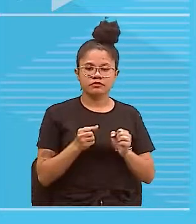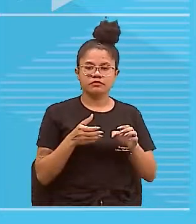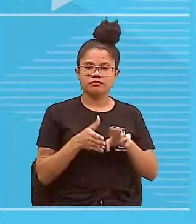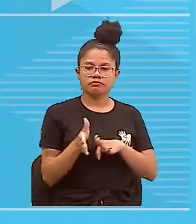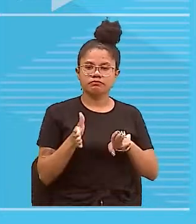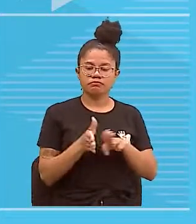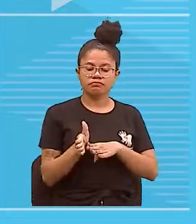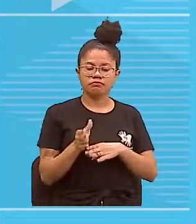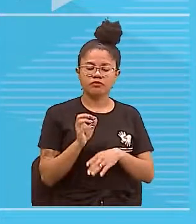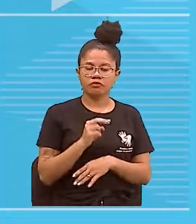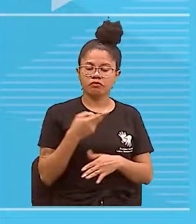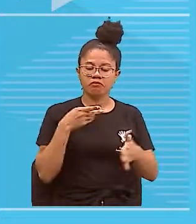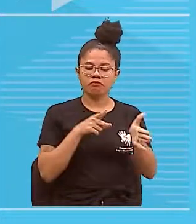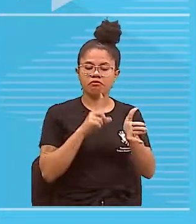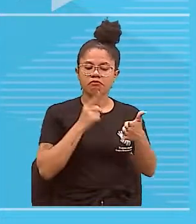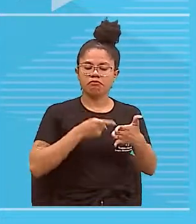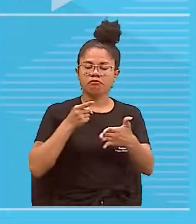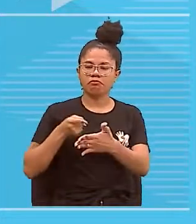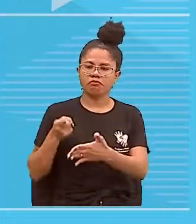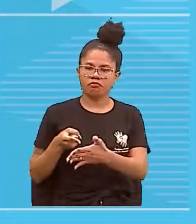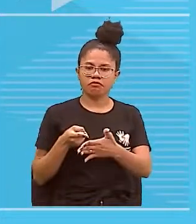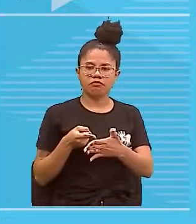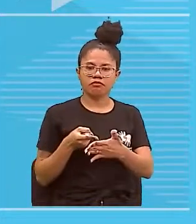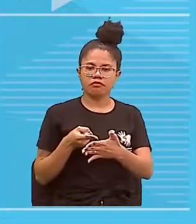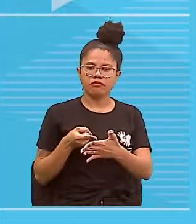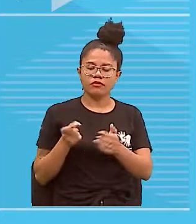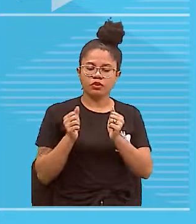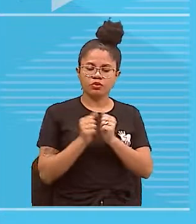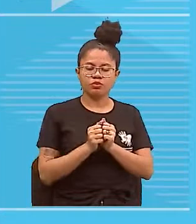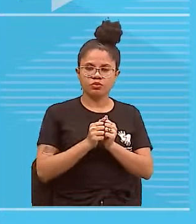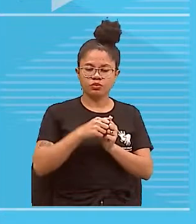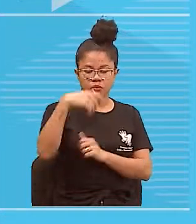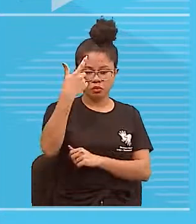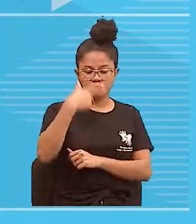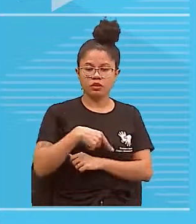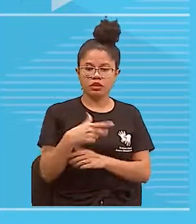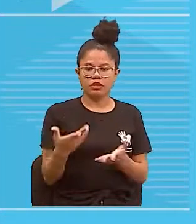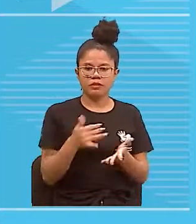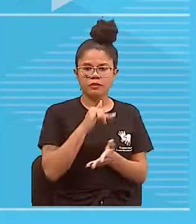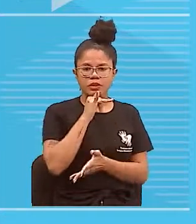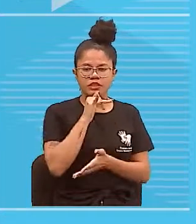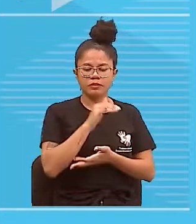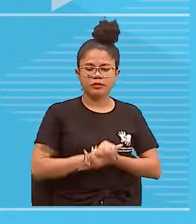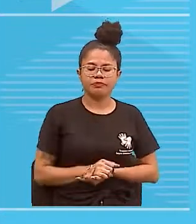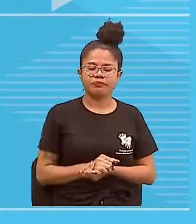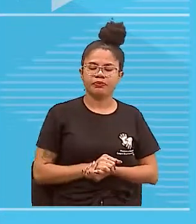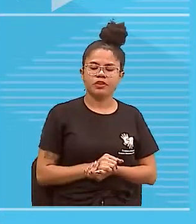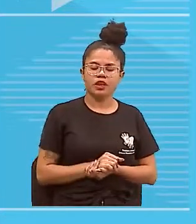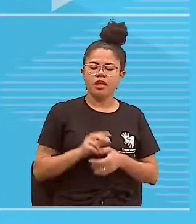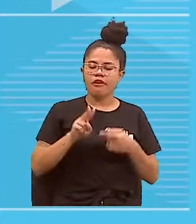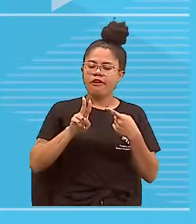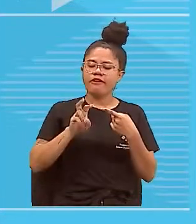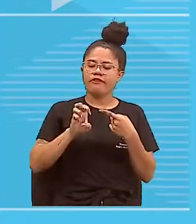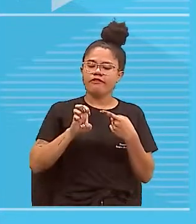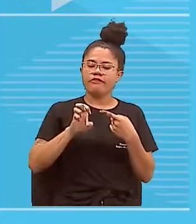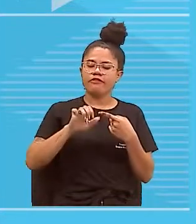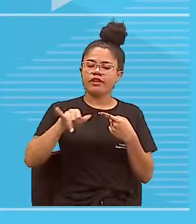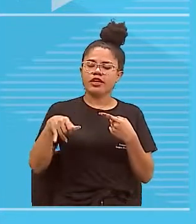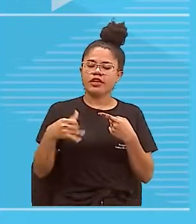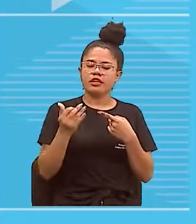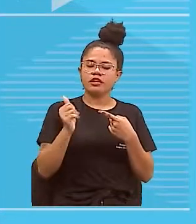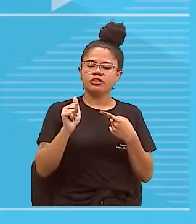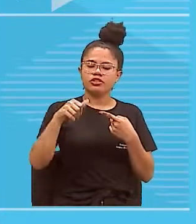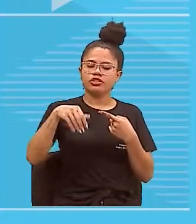me incluindo e eu digo para vocês vejamos quando eu falo com vocês aqui né